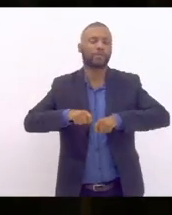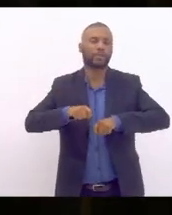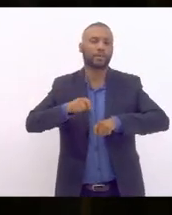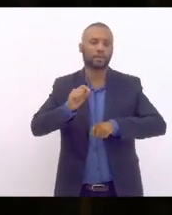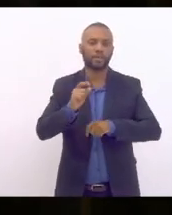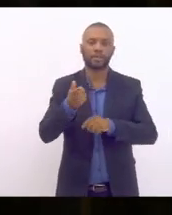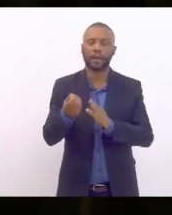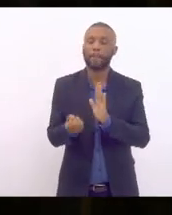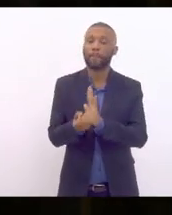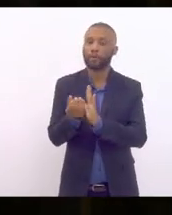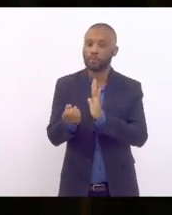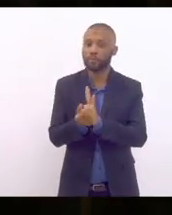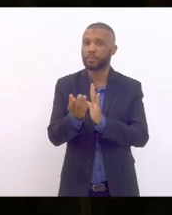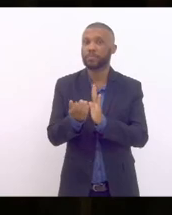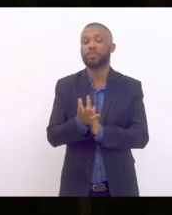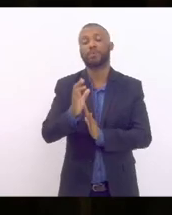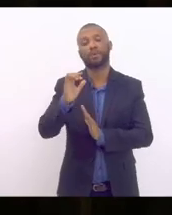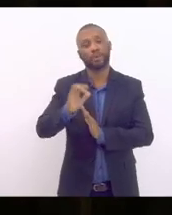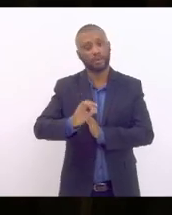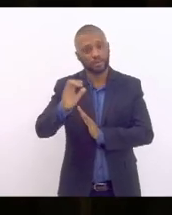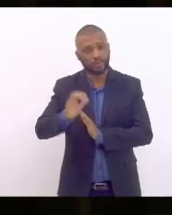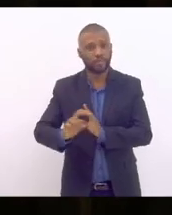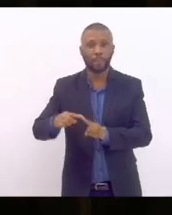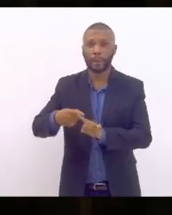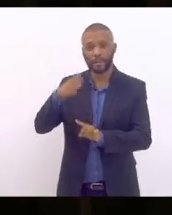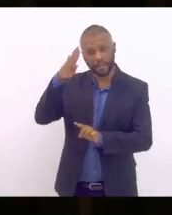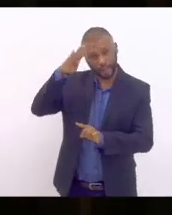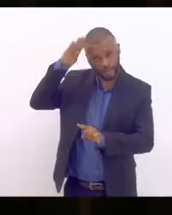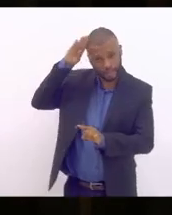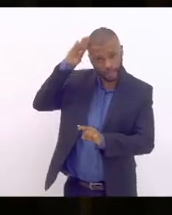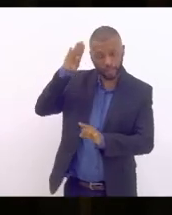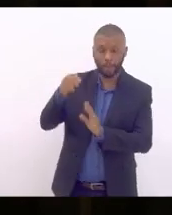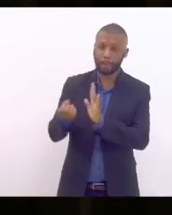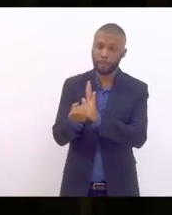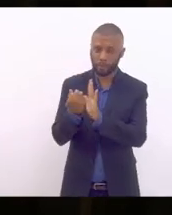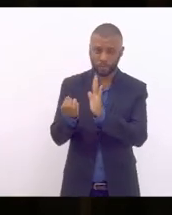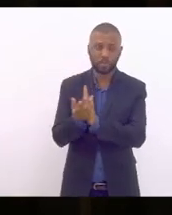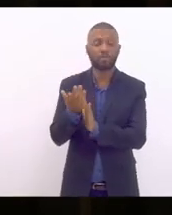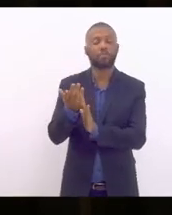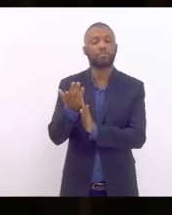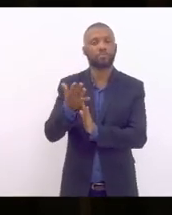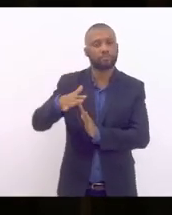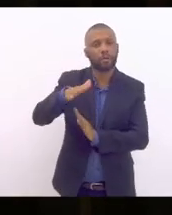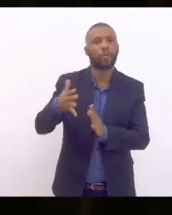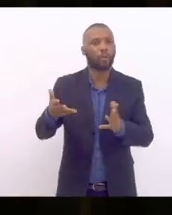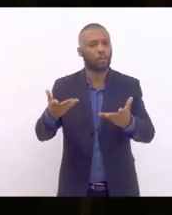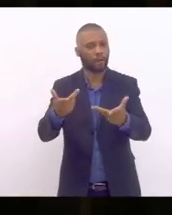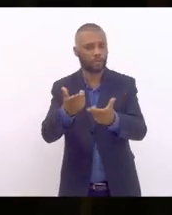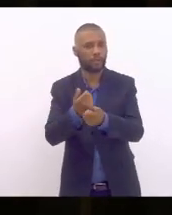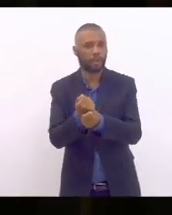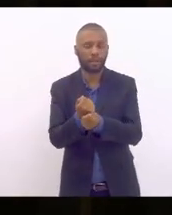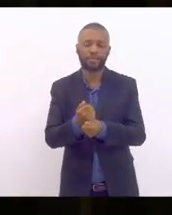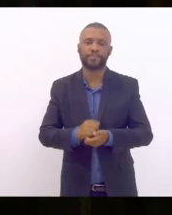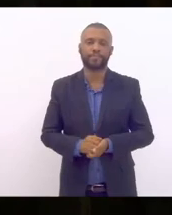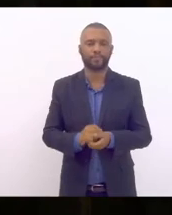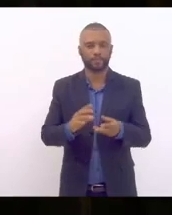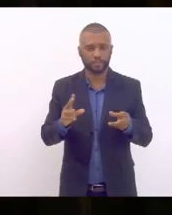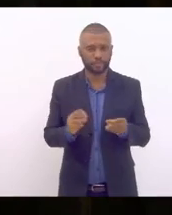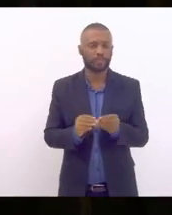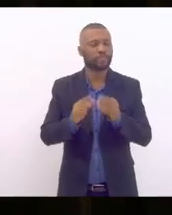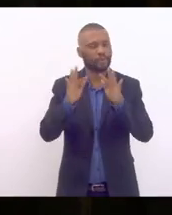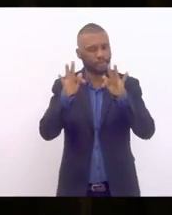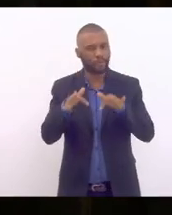da produção científica acadêmica de uma produção da Ciência e Tecnologia com qualidade e aí aqui por fim na